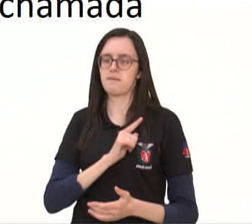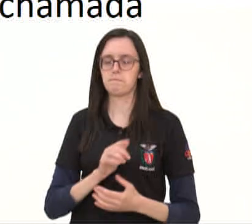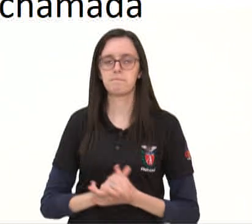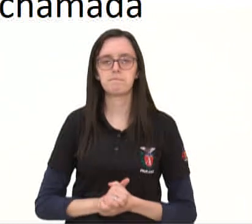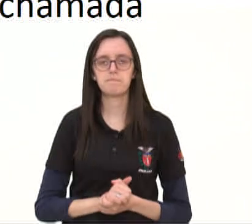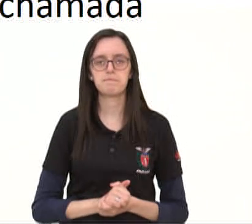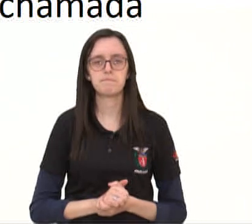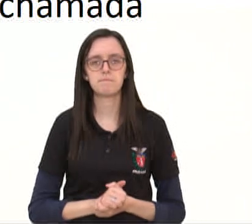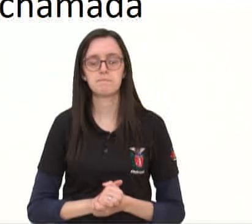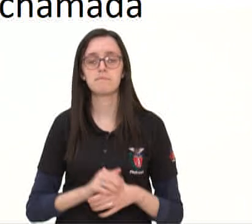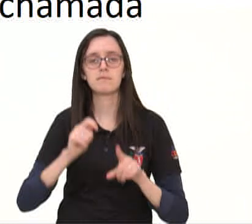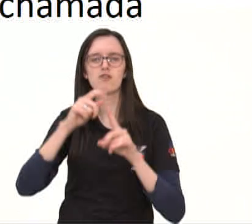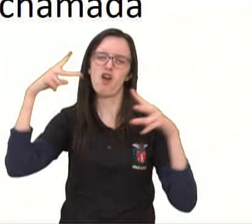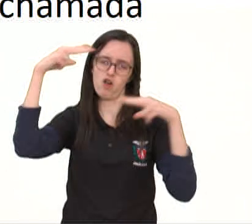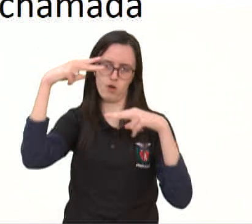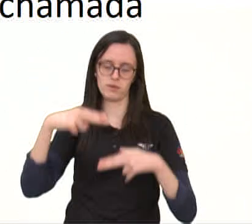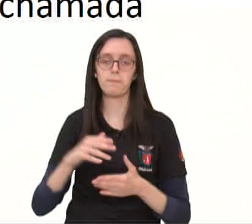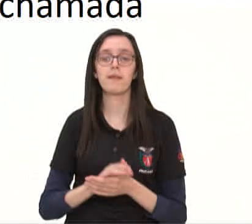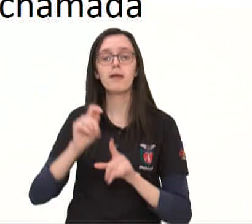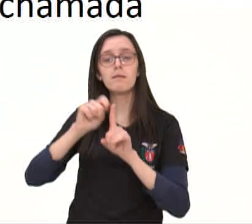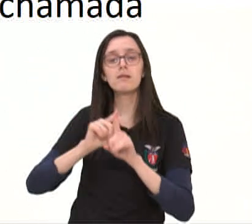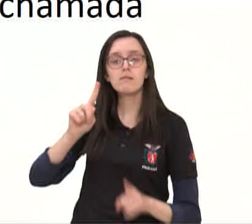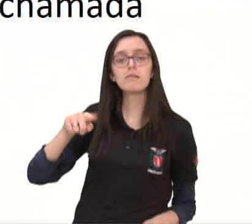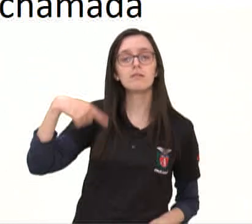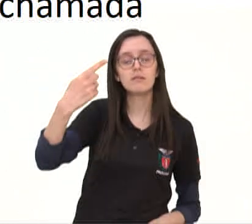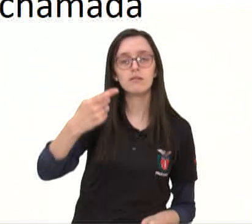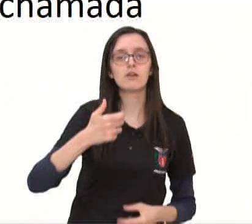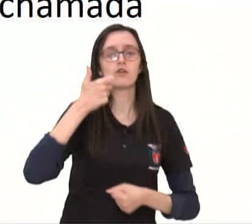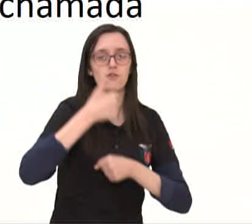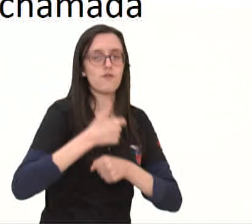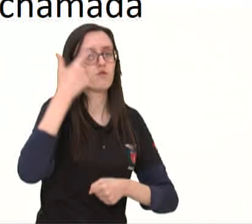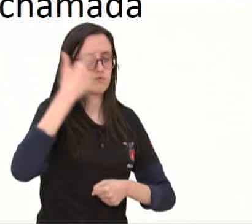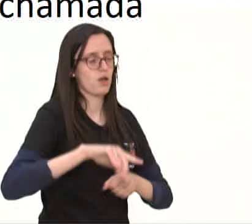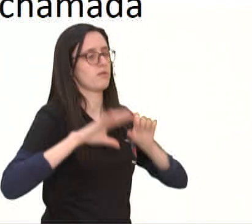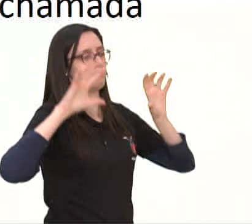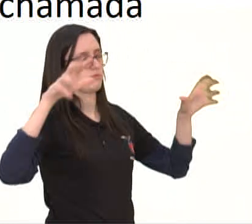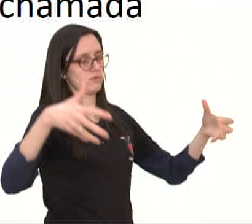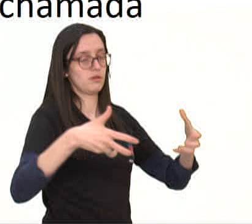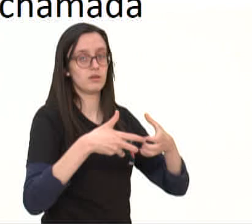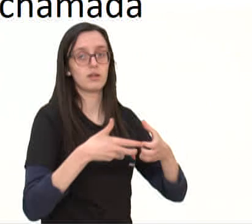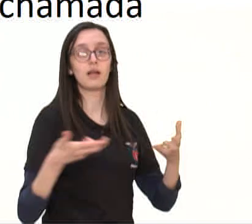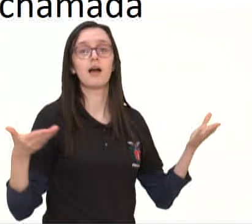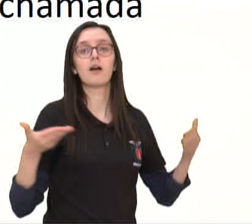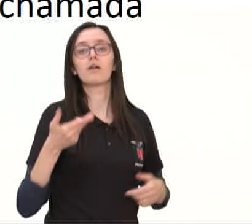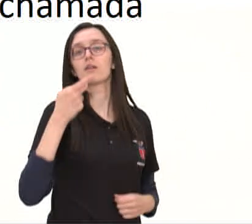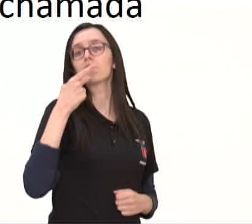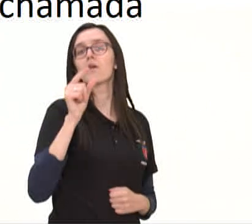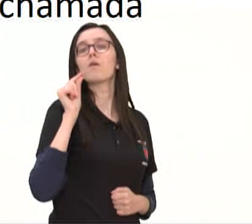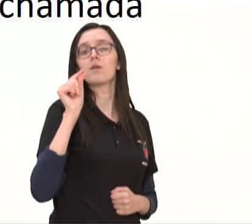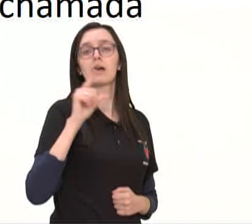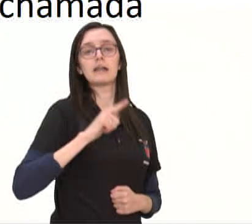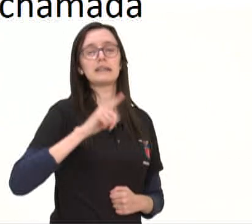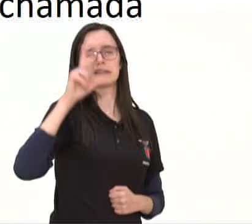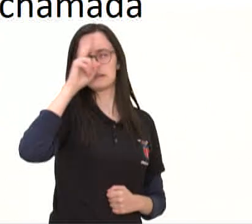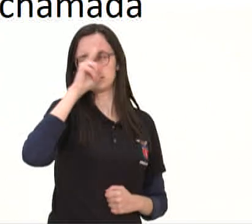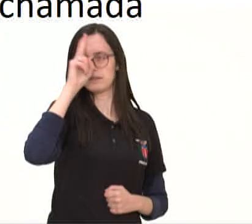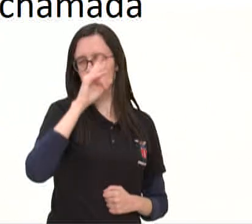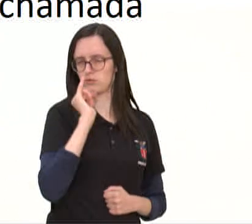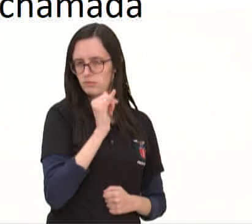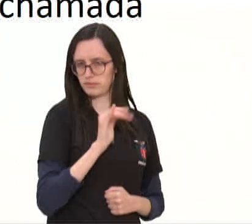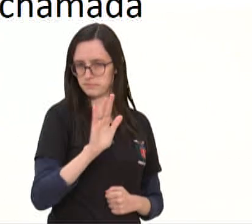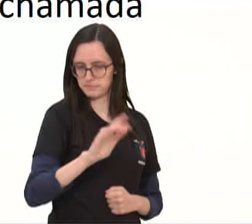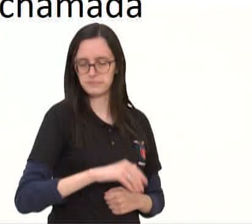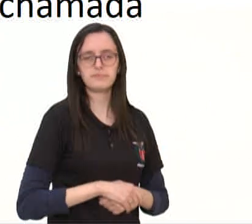tá? No mês seguinte, o proprietário reuniu-os de novo. Desta vez, tinha uma história para